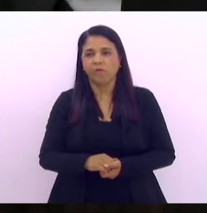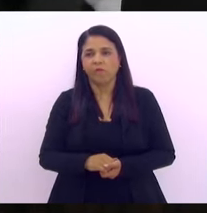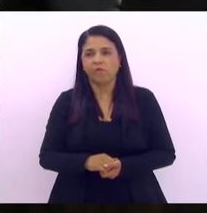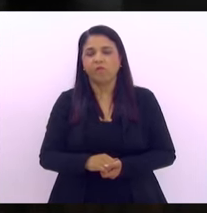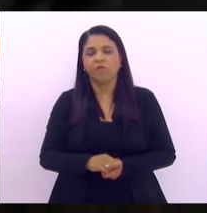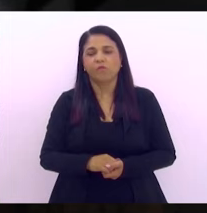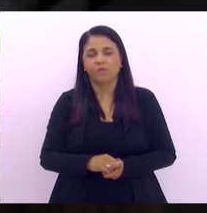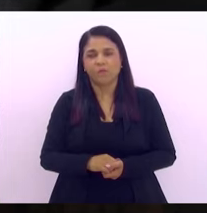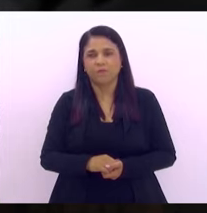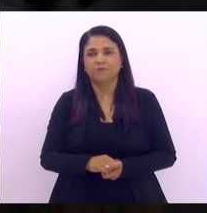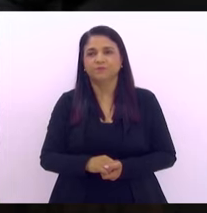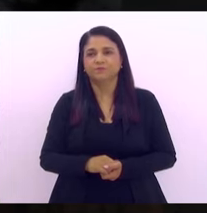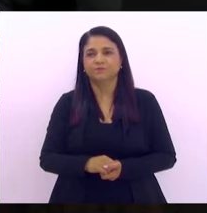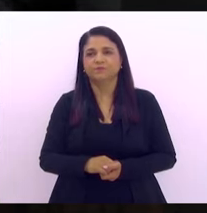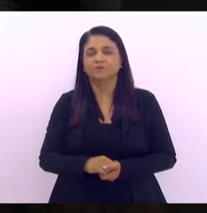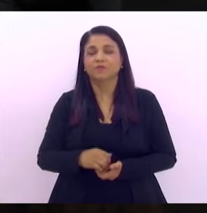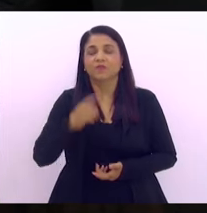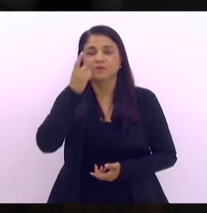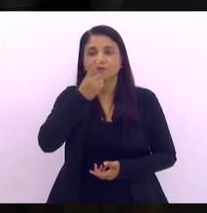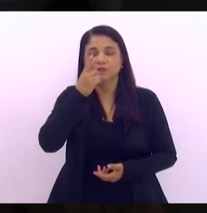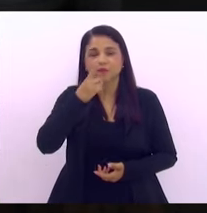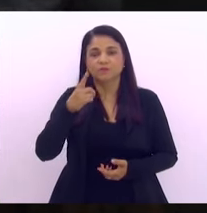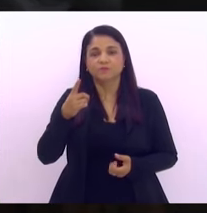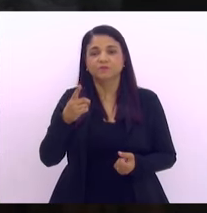Tá, com a autoria do deputado Malafaia, é o último.